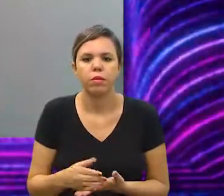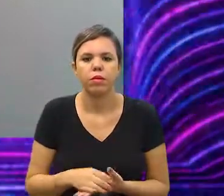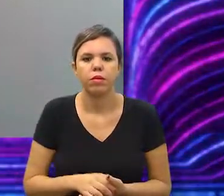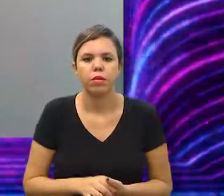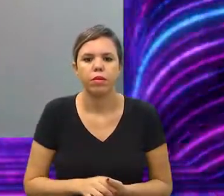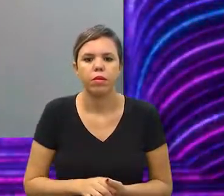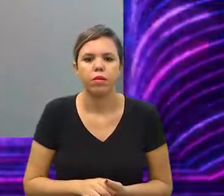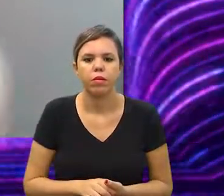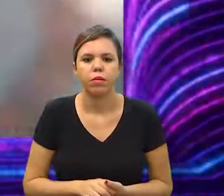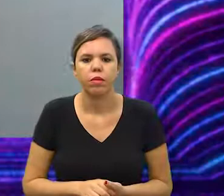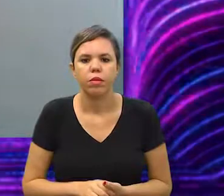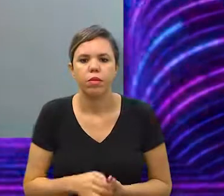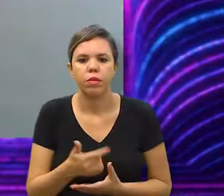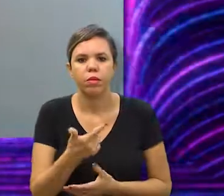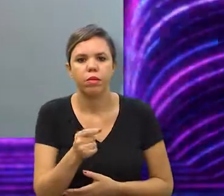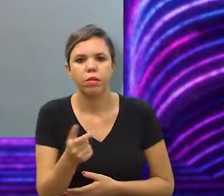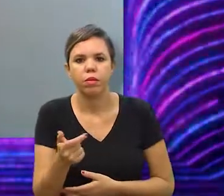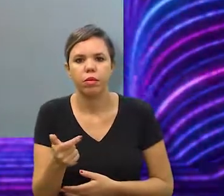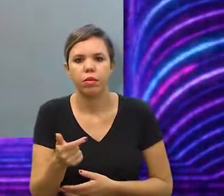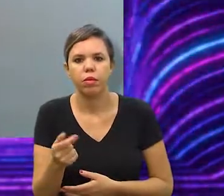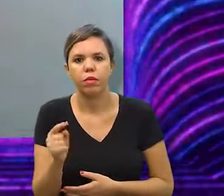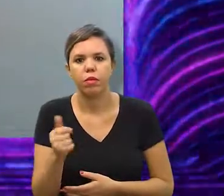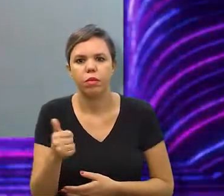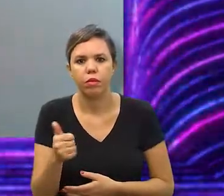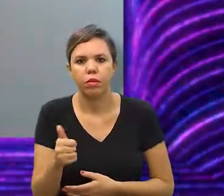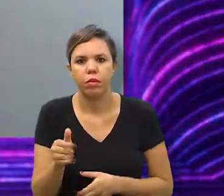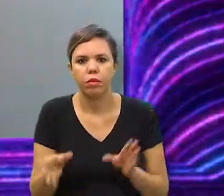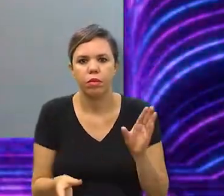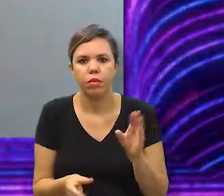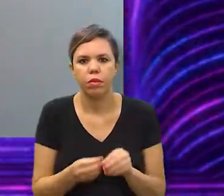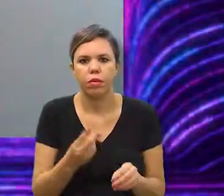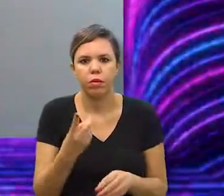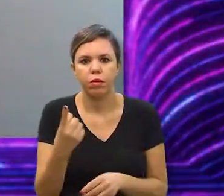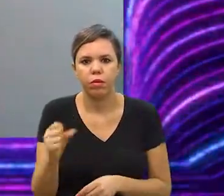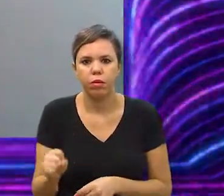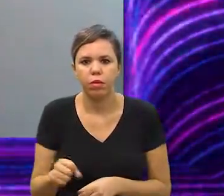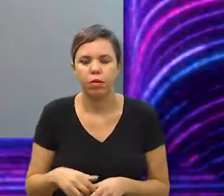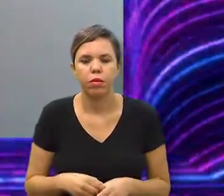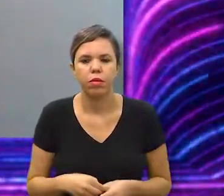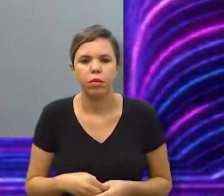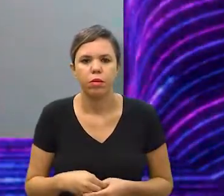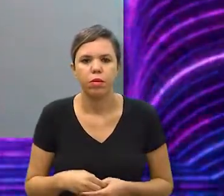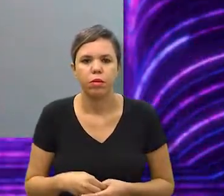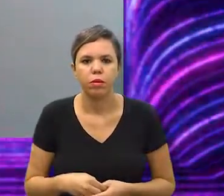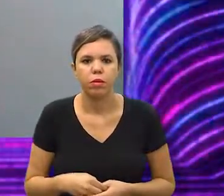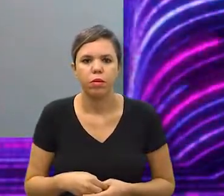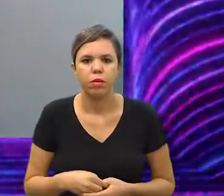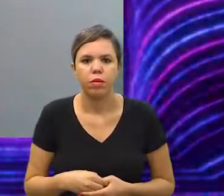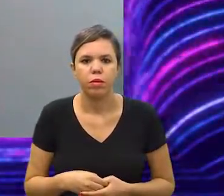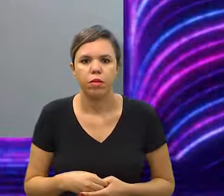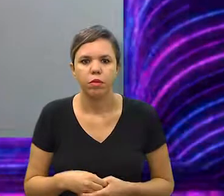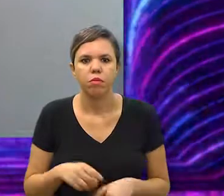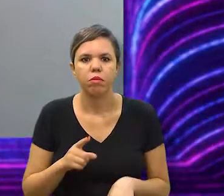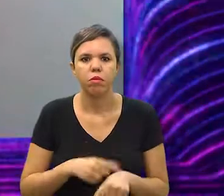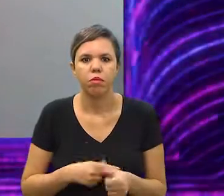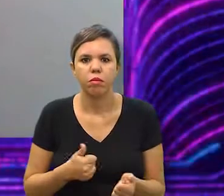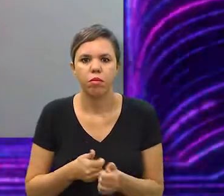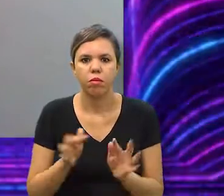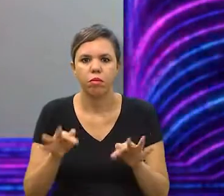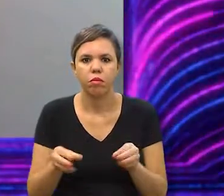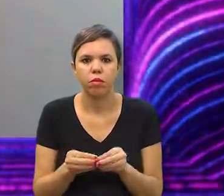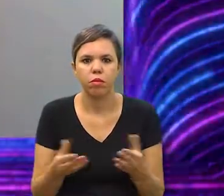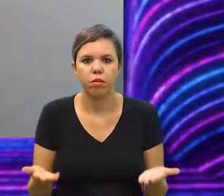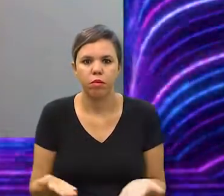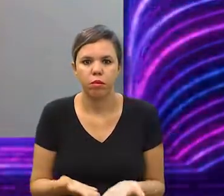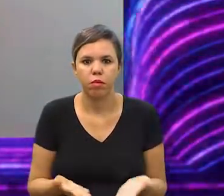como webcomic lá em 2011 e foi concluída em 2018. E, nossa, levou um tempão, mas finalmente